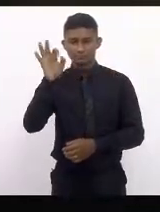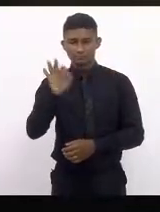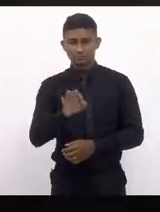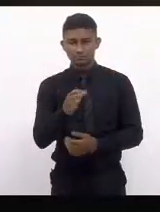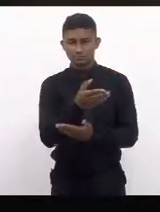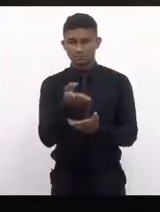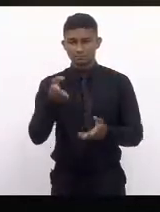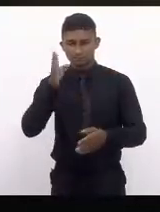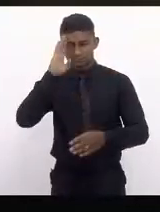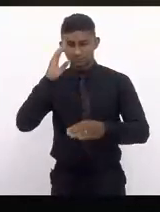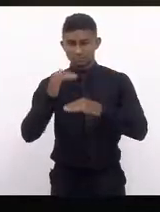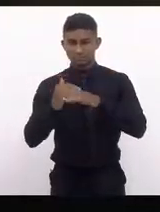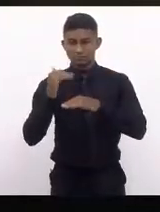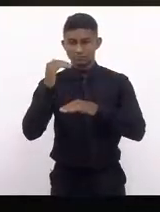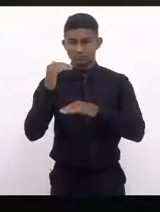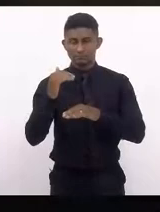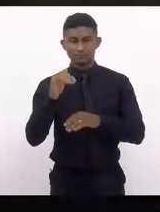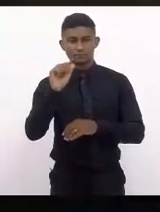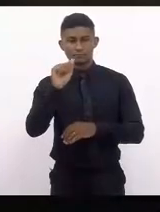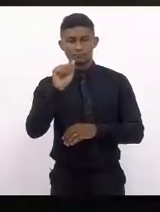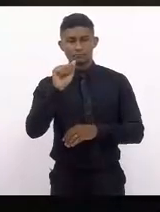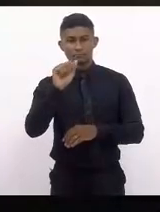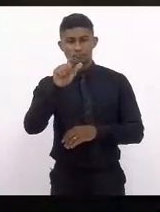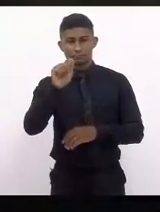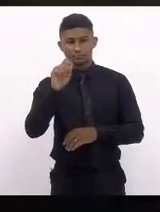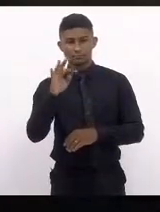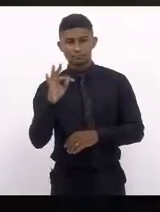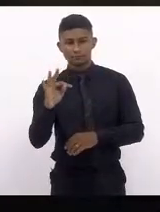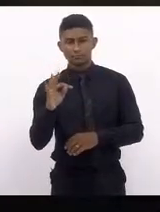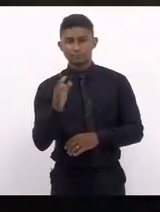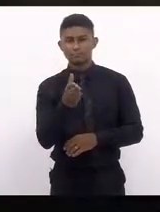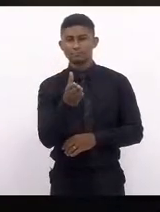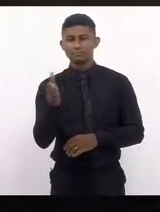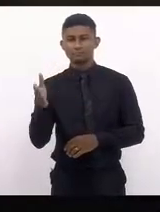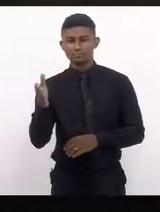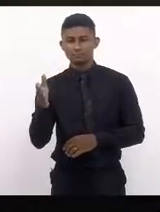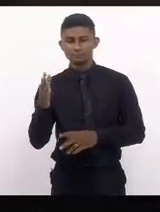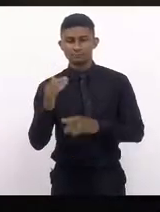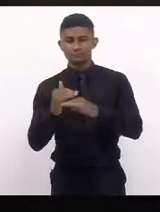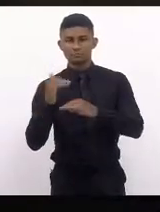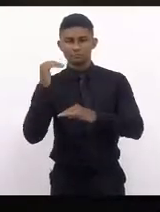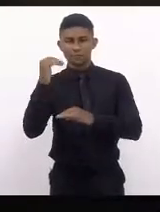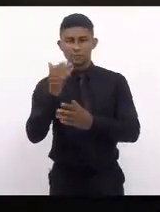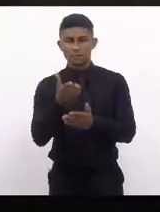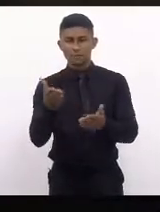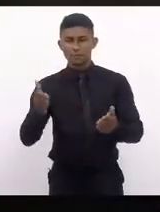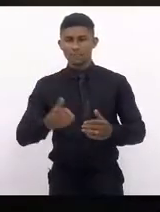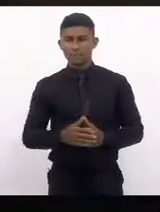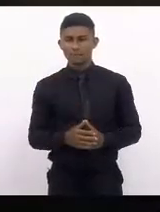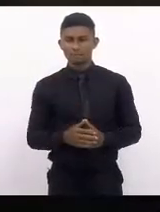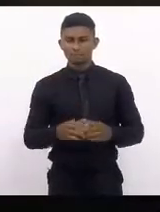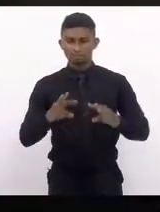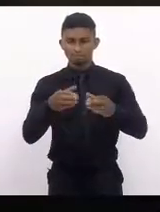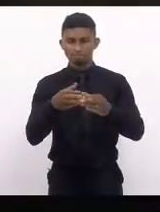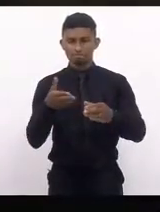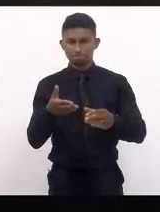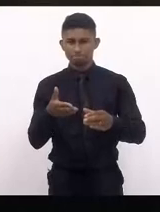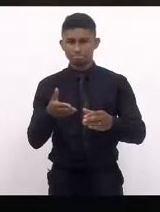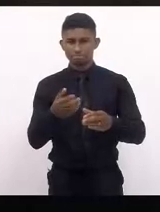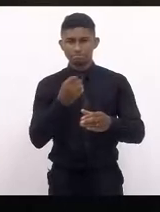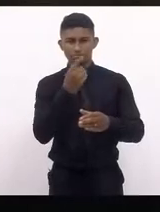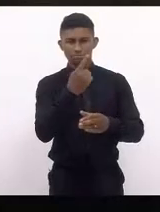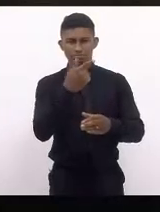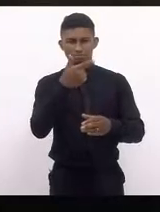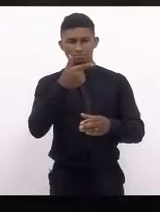ir para o cara do gato do da daqueles que estão na patamo naqueles que estão no setor de